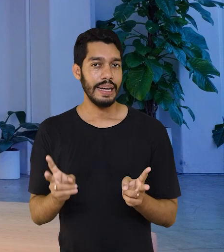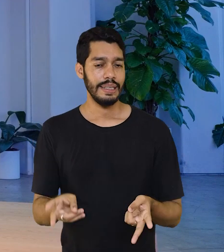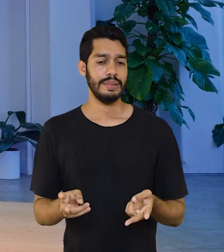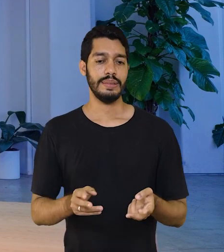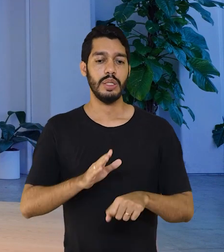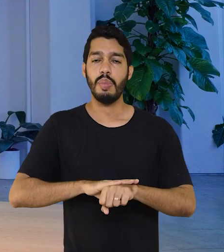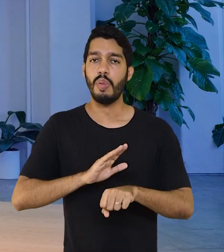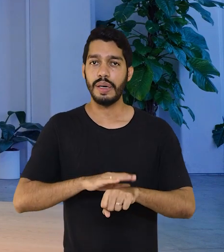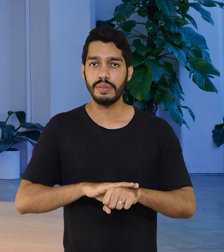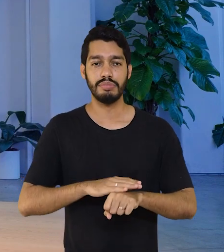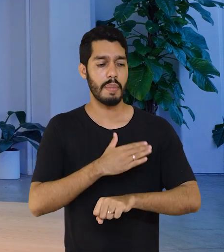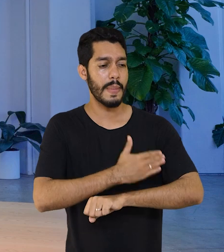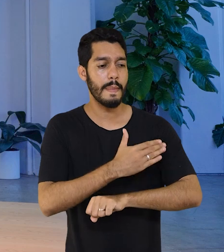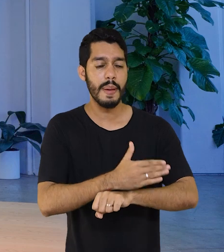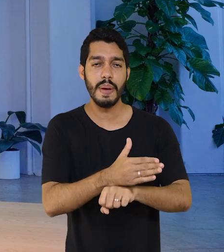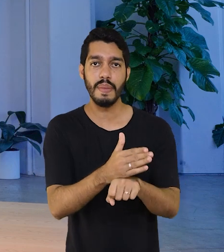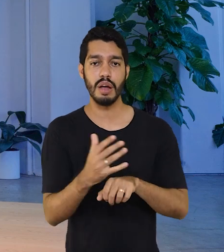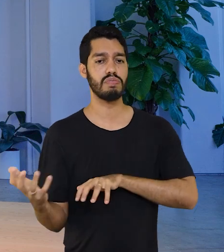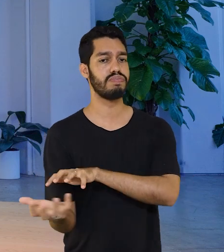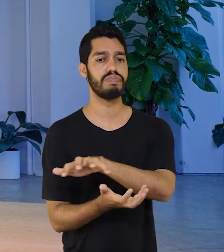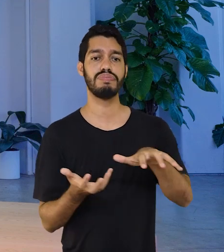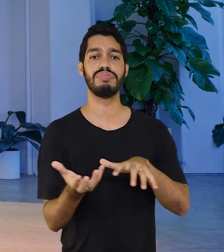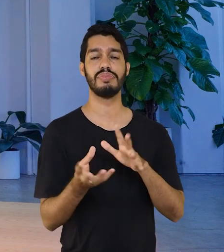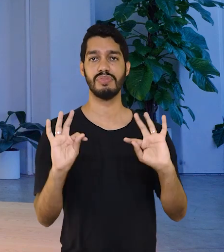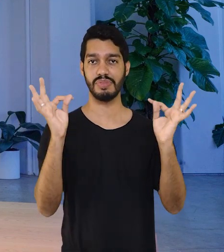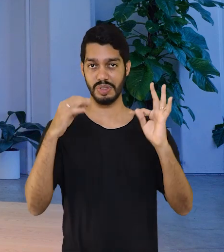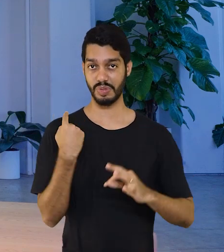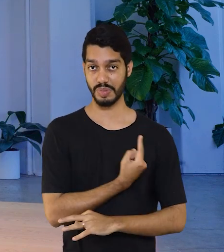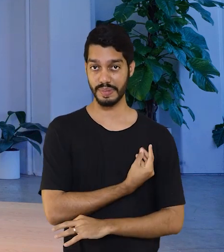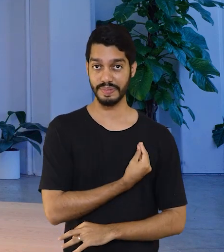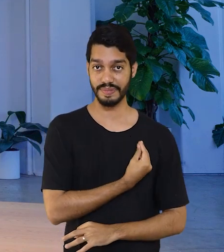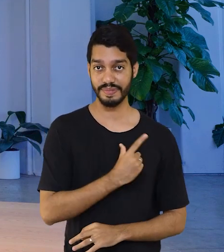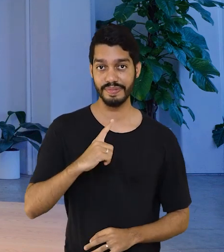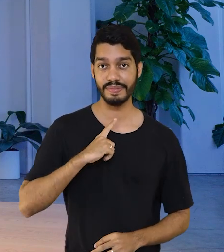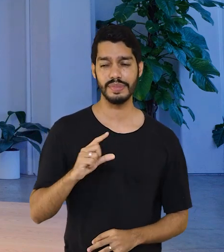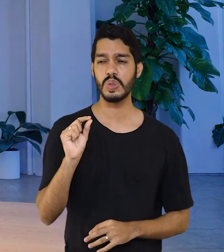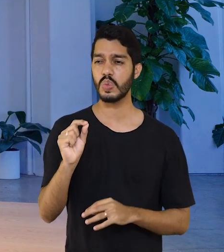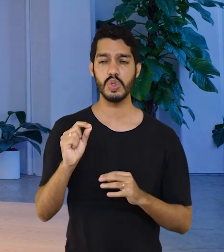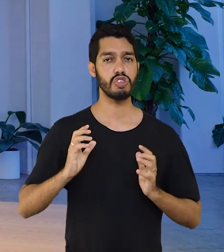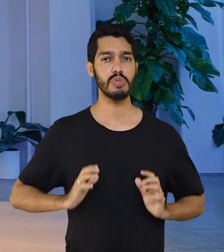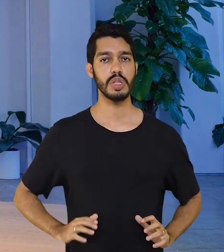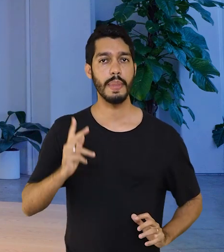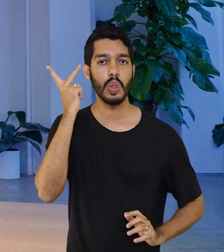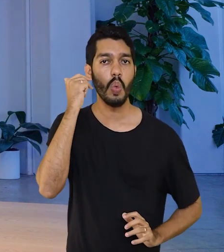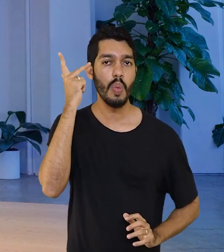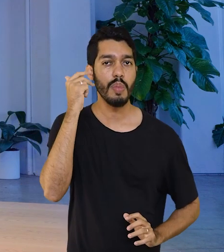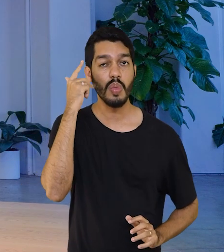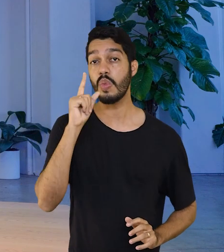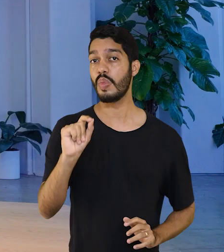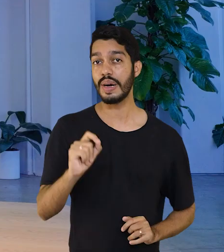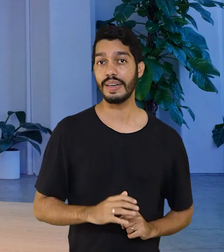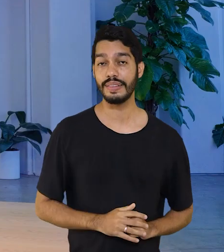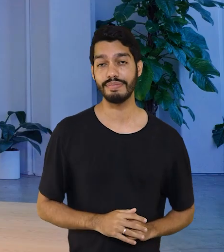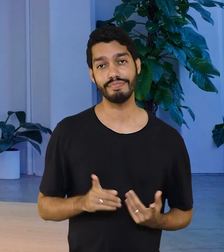todo momento assim, em que a gente viveu essas grandes revoluções tecnológicas, o que é um comportamento comum em